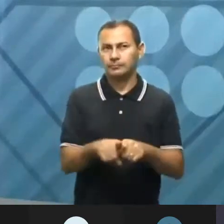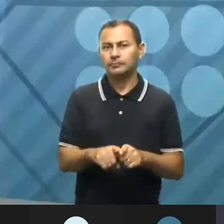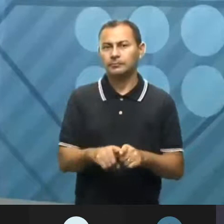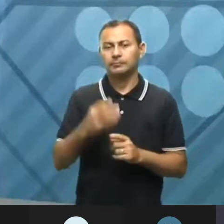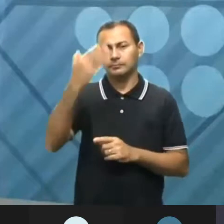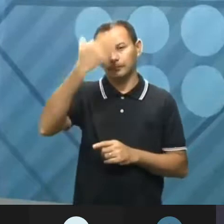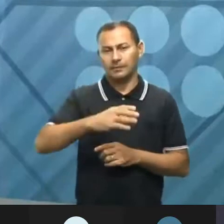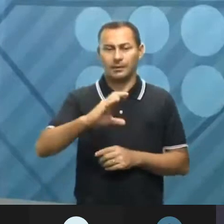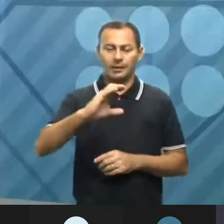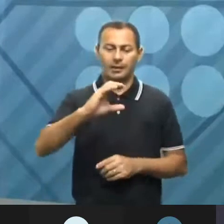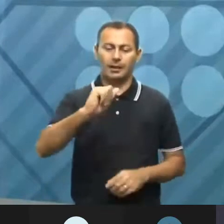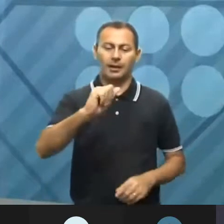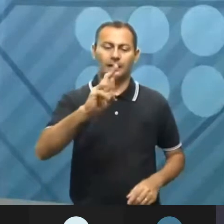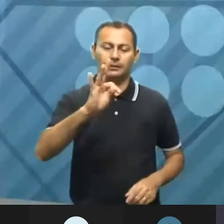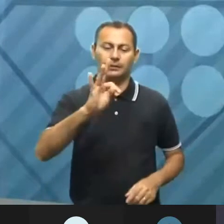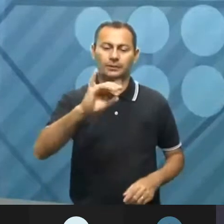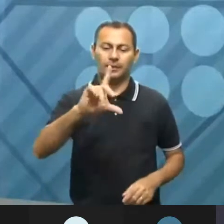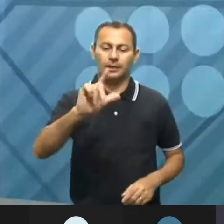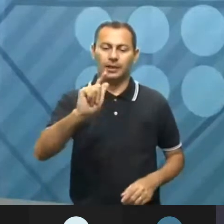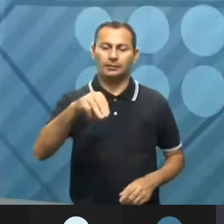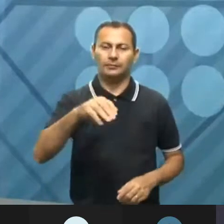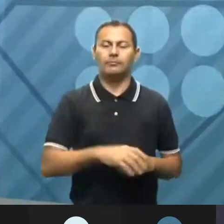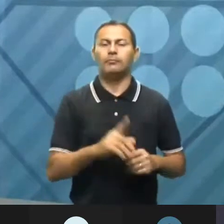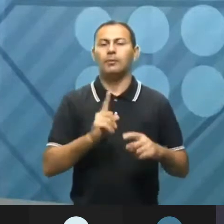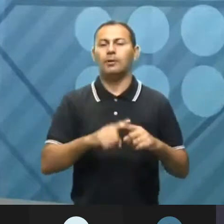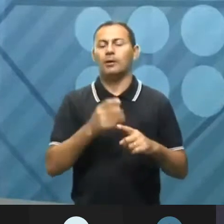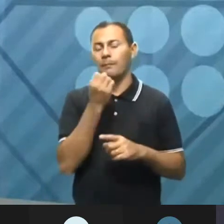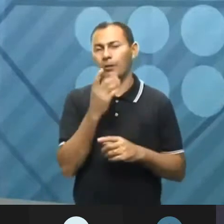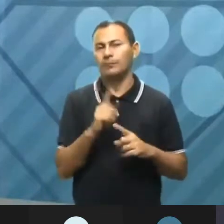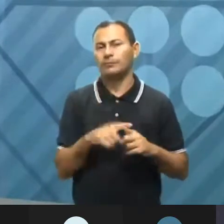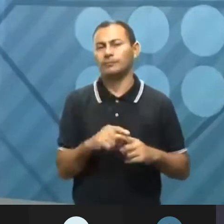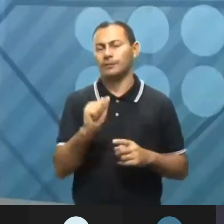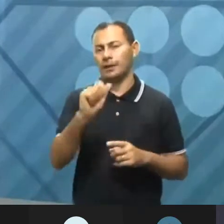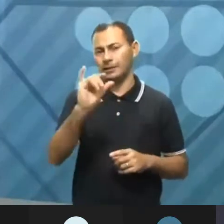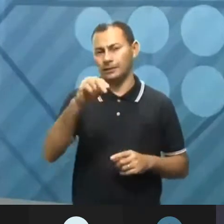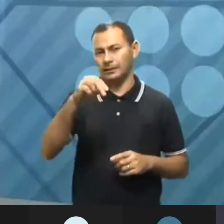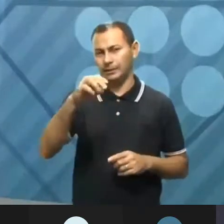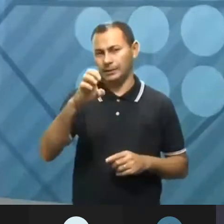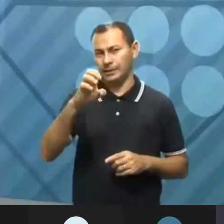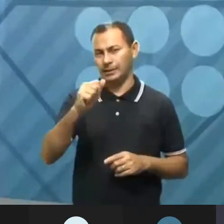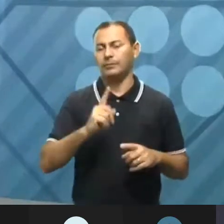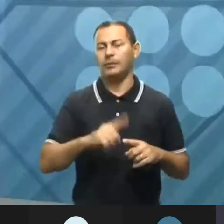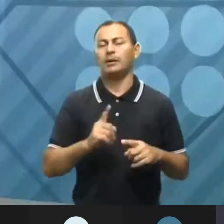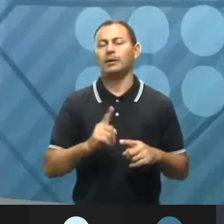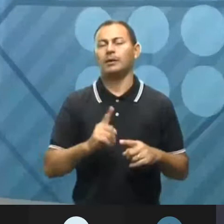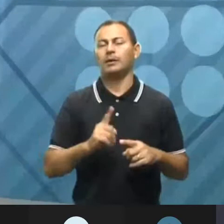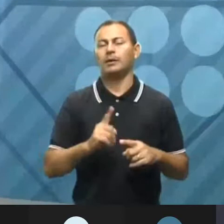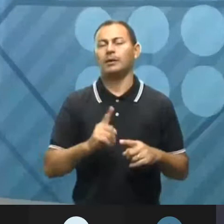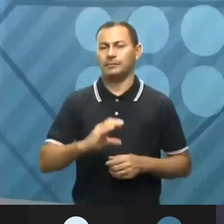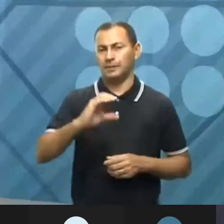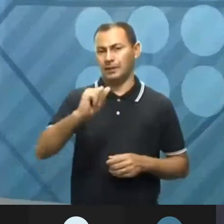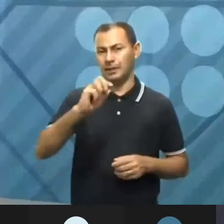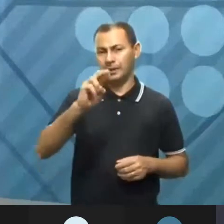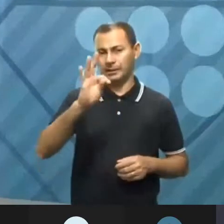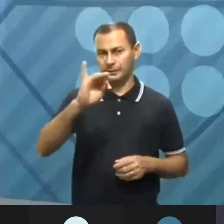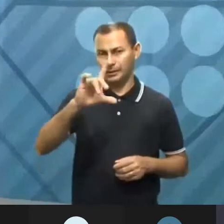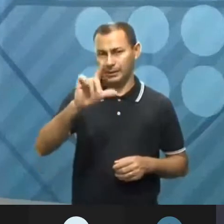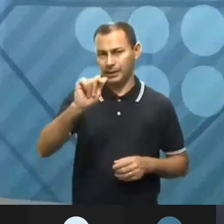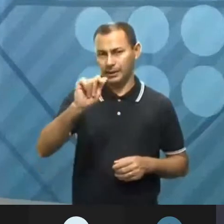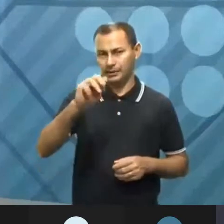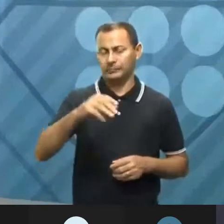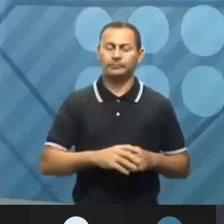ali a presença da cartilagem hialina. Por que é bom ter cartilagem hialina ali na traqueia? Porque a cartilagem hialina